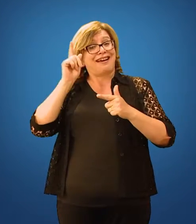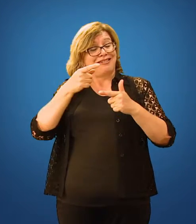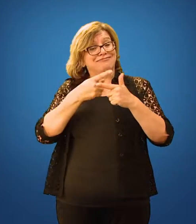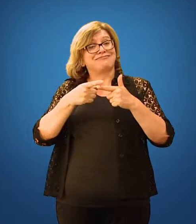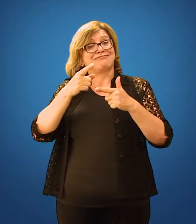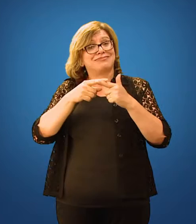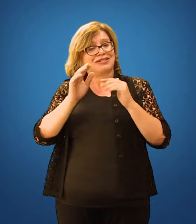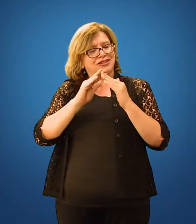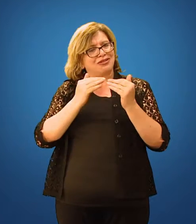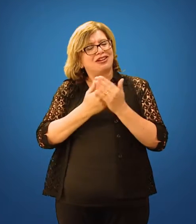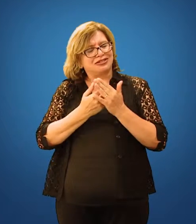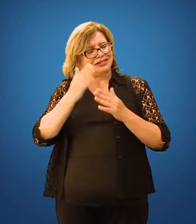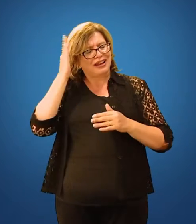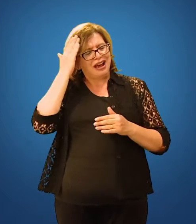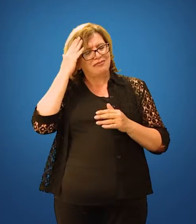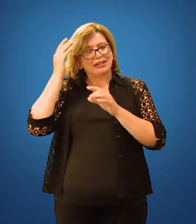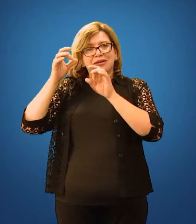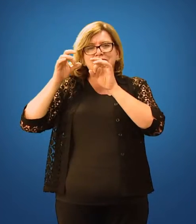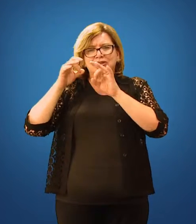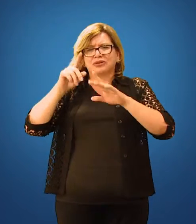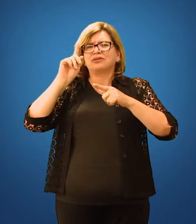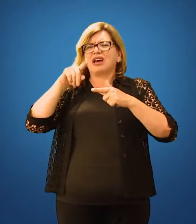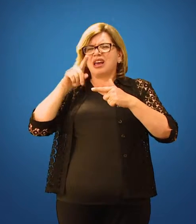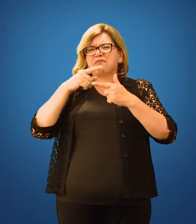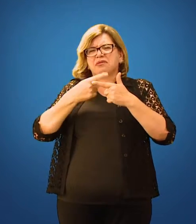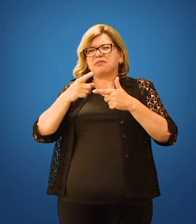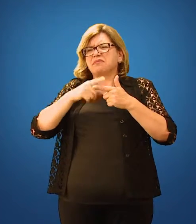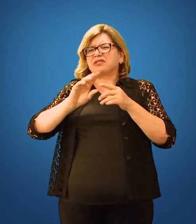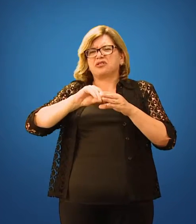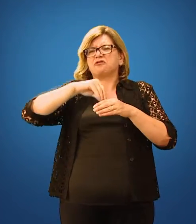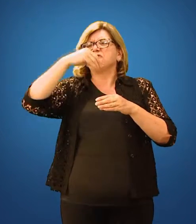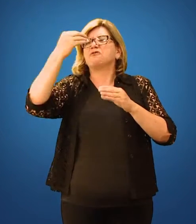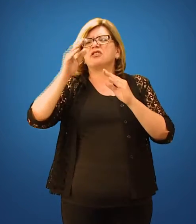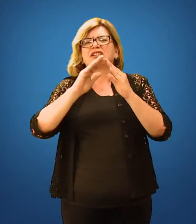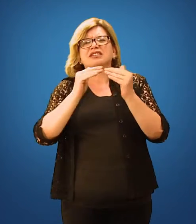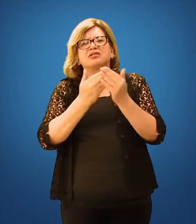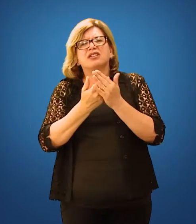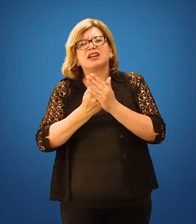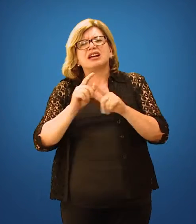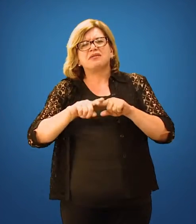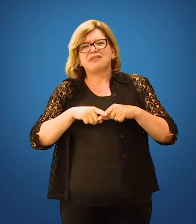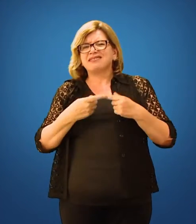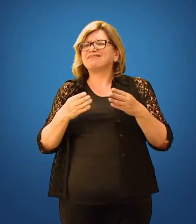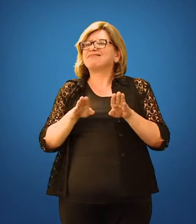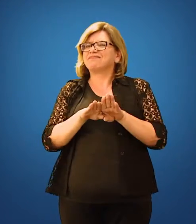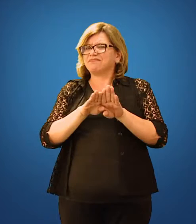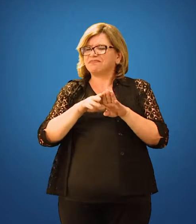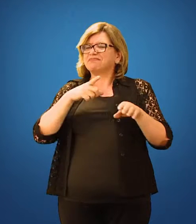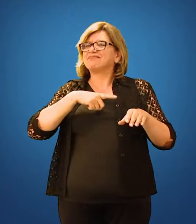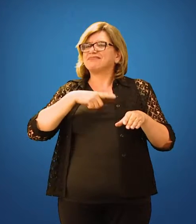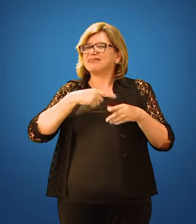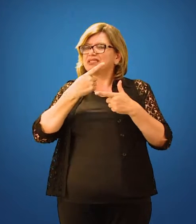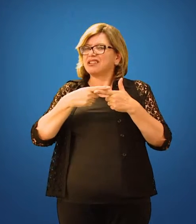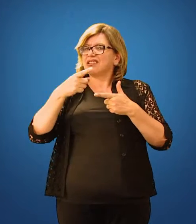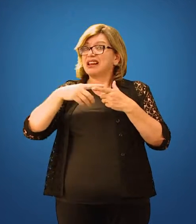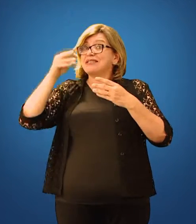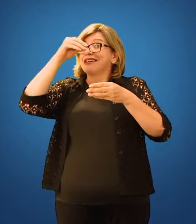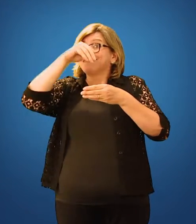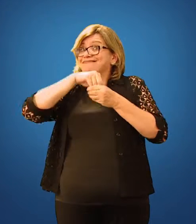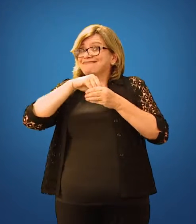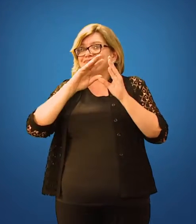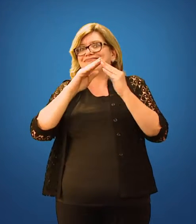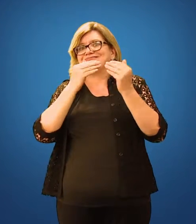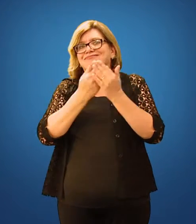causas externas, que são muito maiores do que a escola pode abarcar, mas tem sim causas internas, e a gente tem que refletir sobre essas